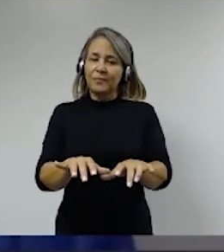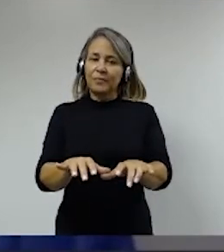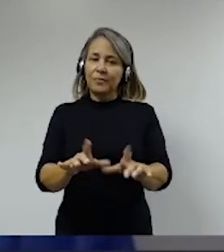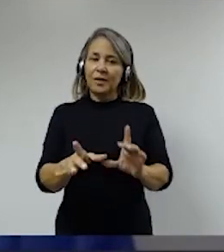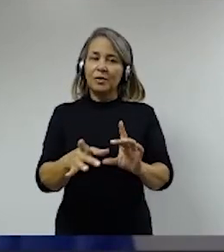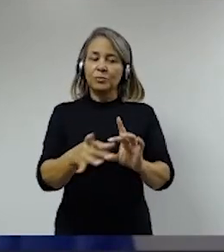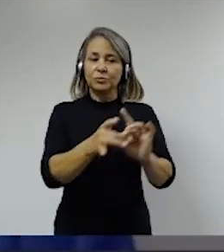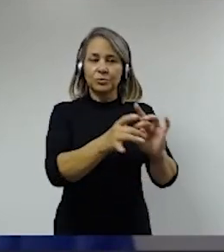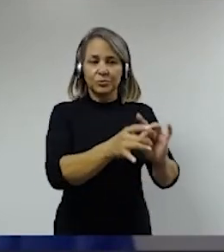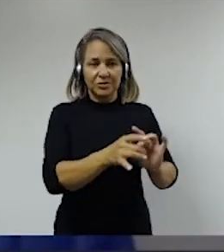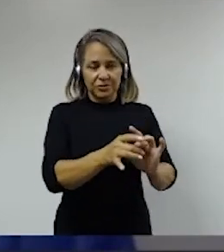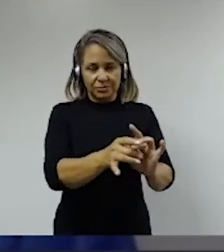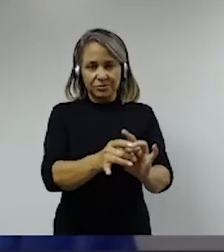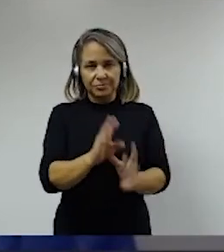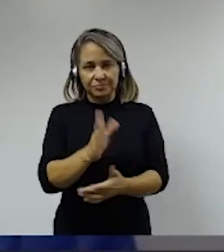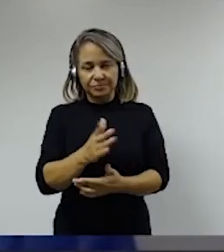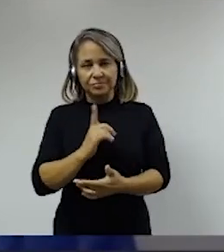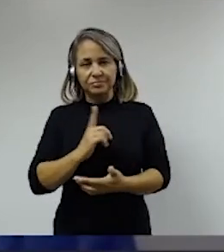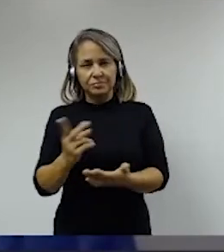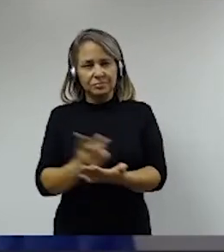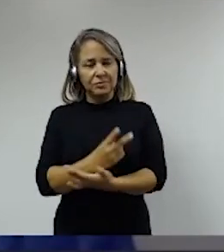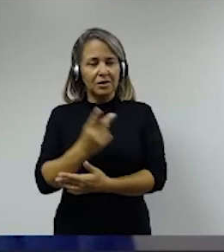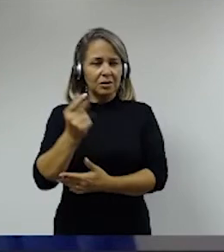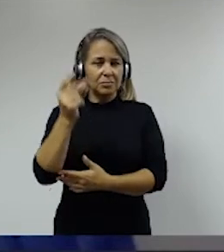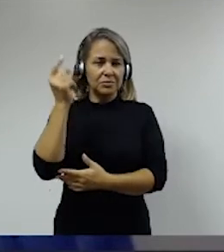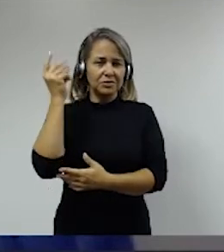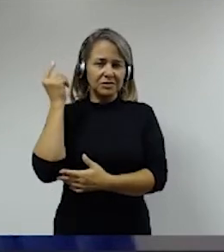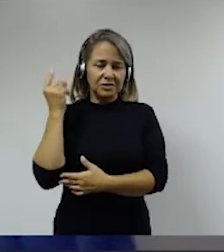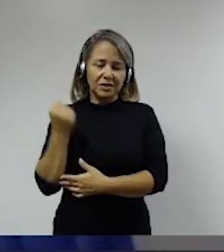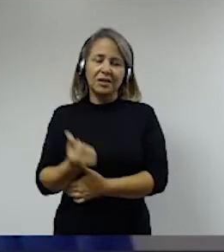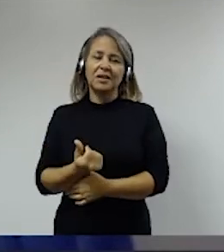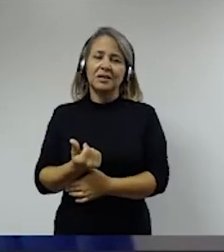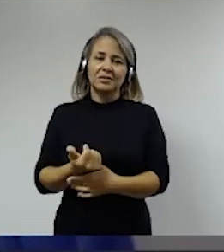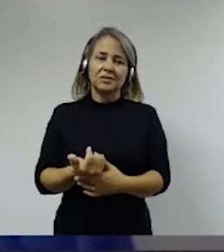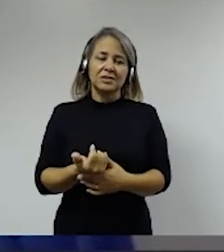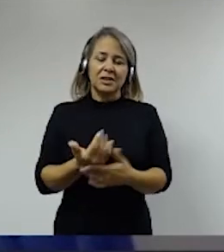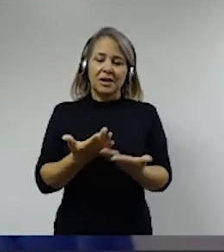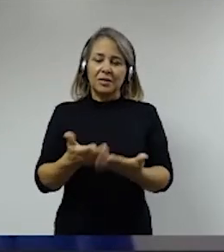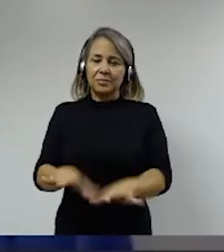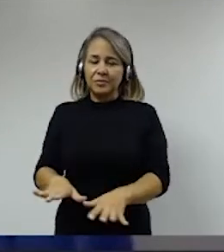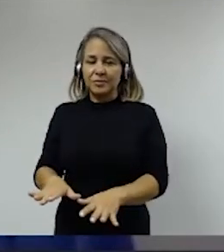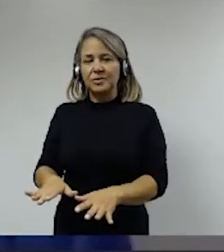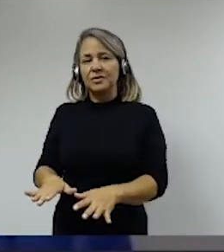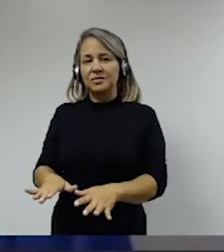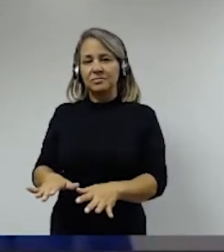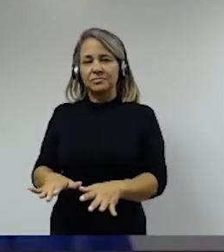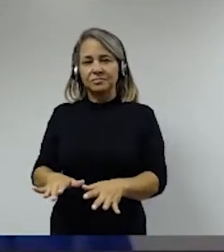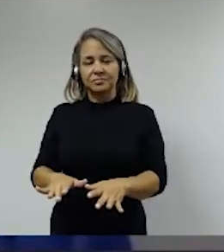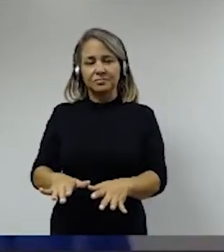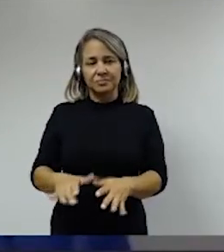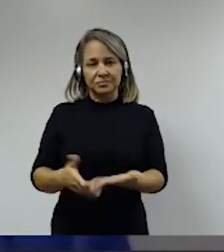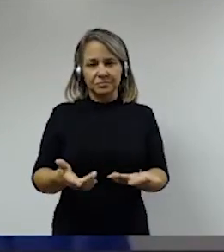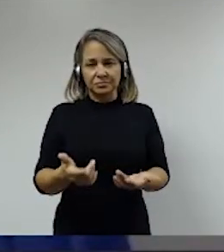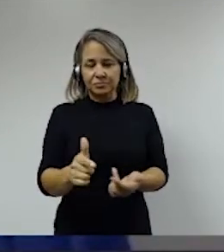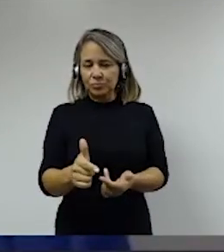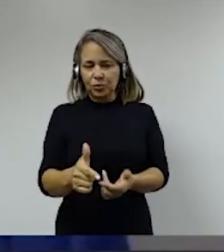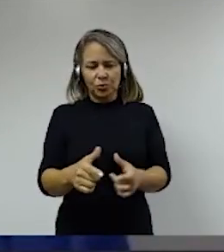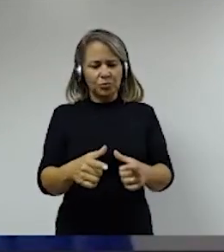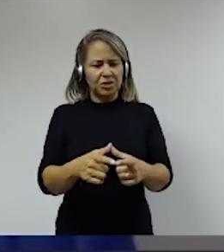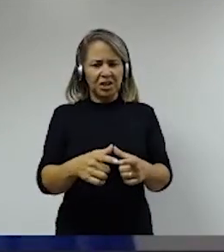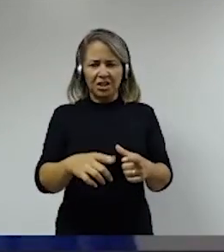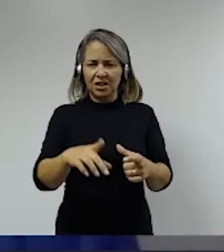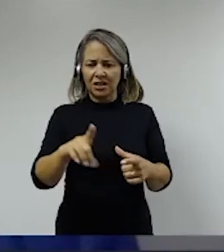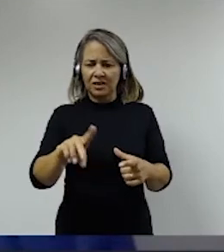já está acontecendo já há muitos anos, né? Desmaterialização dos suportes. Os suportes não são mais materiais, não tem mais DVD, a gente